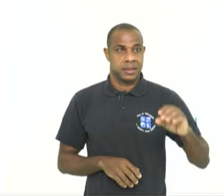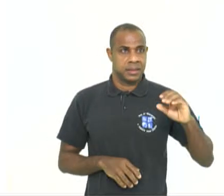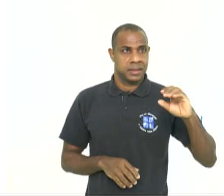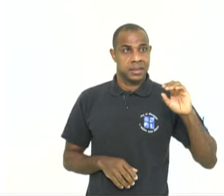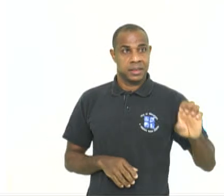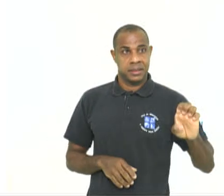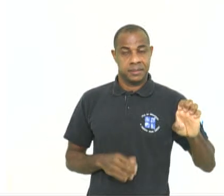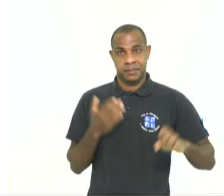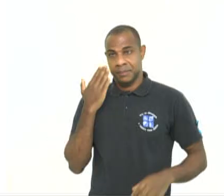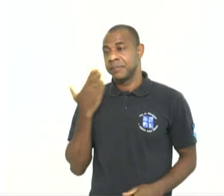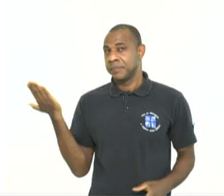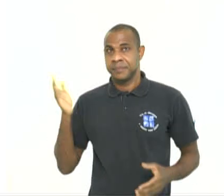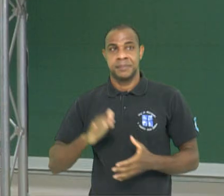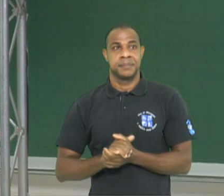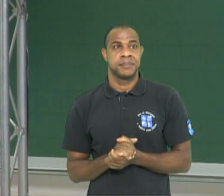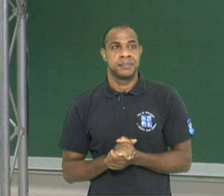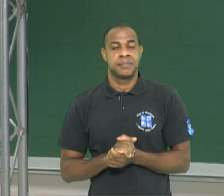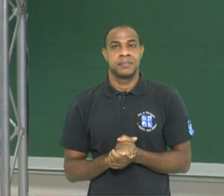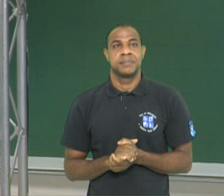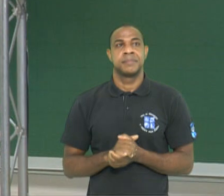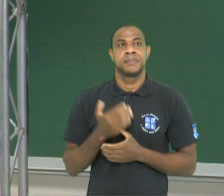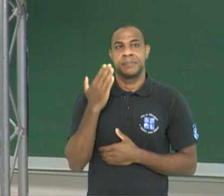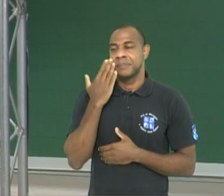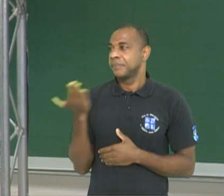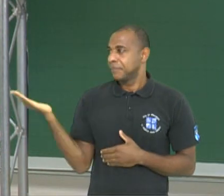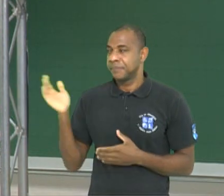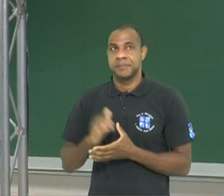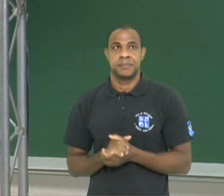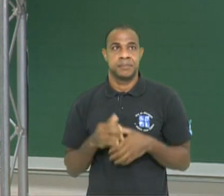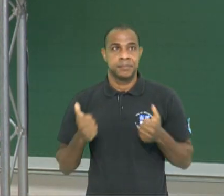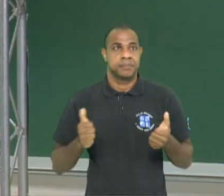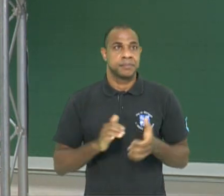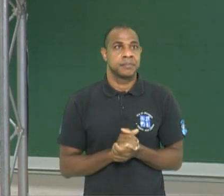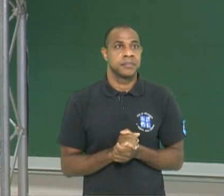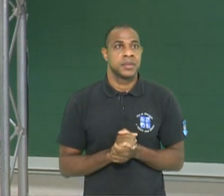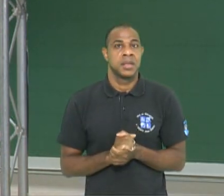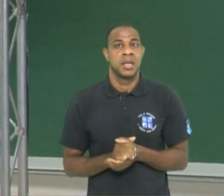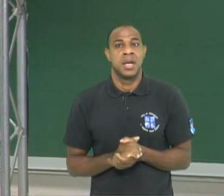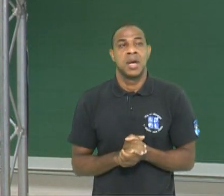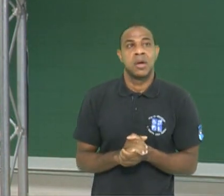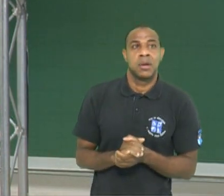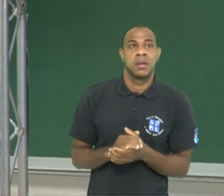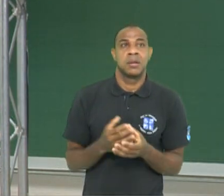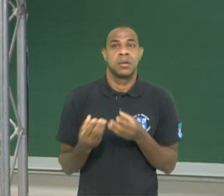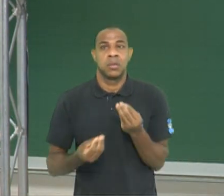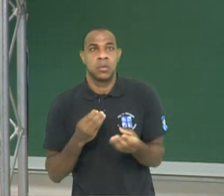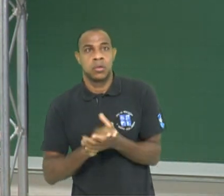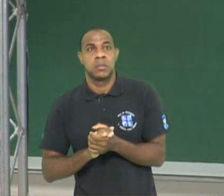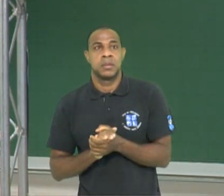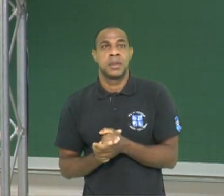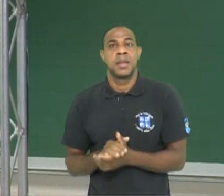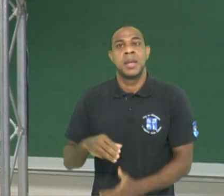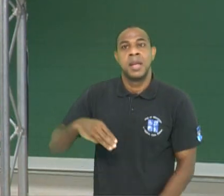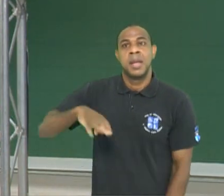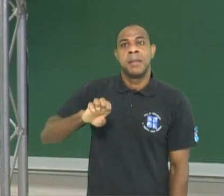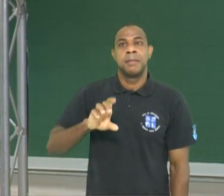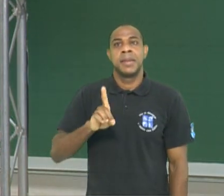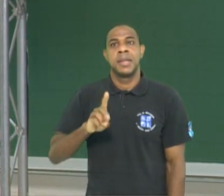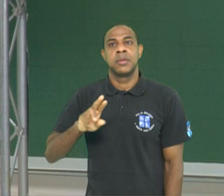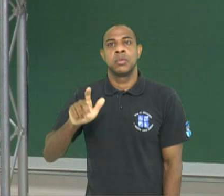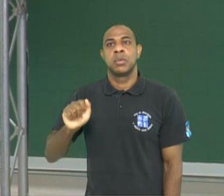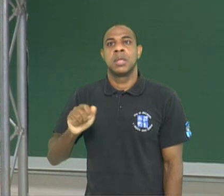elementos figurados, considerando as plaquetas também. Beleza, gente. Transplante de medula óssea. Vamos falar um pouquinho agora da questão